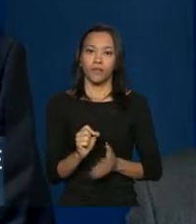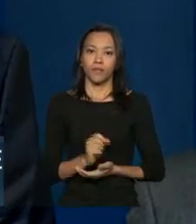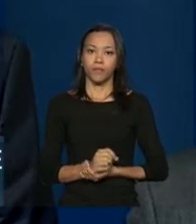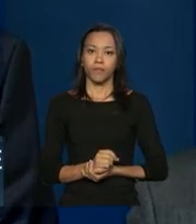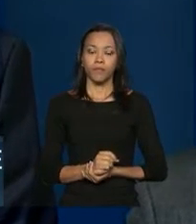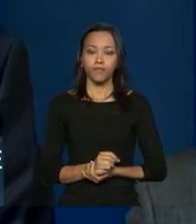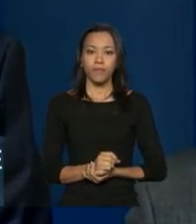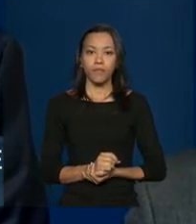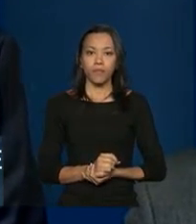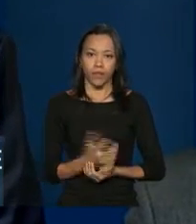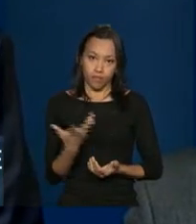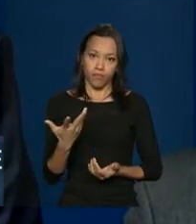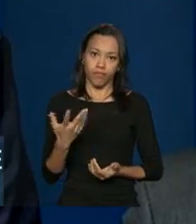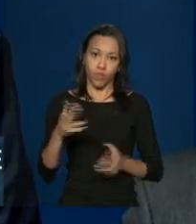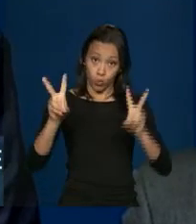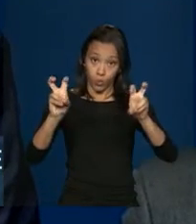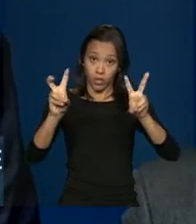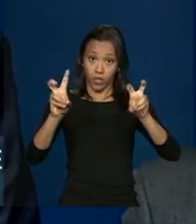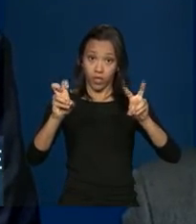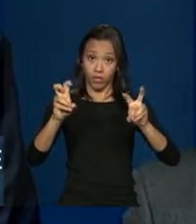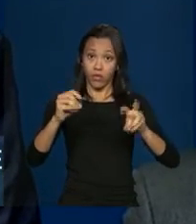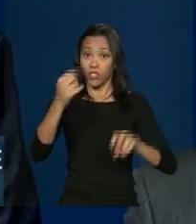criminosos do tráfico de pessoas.